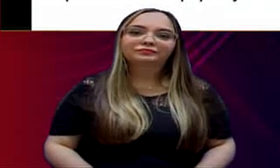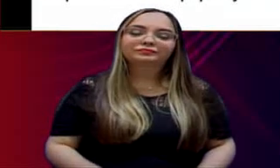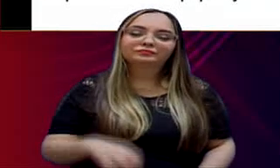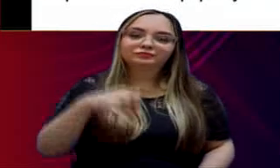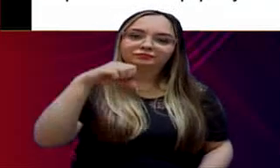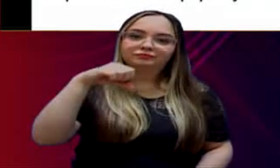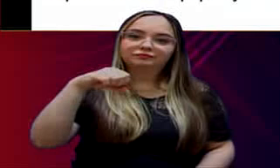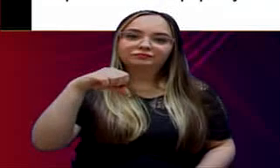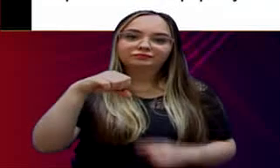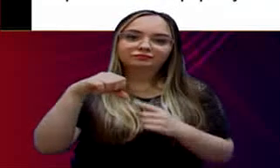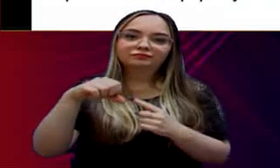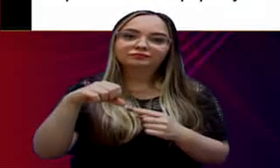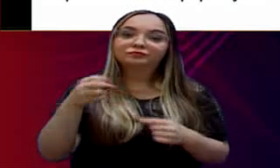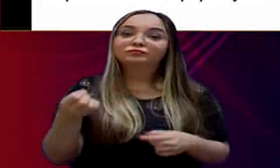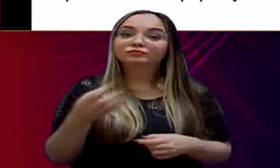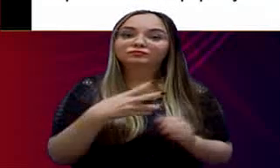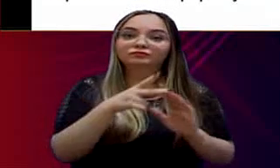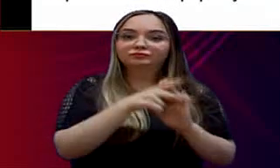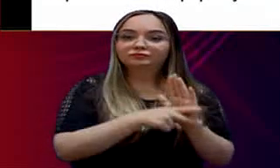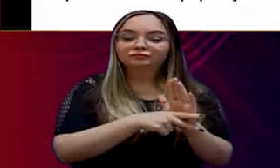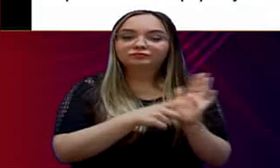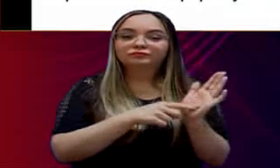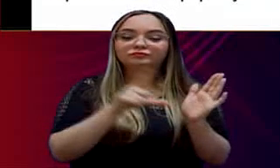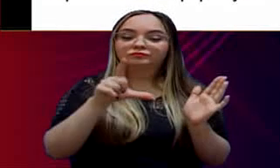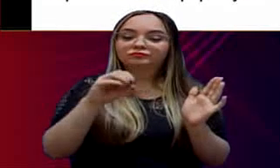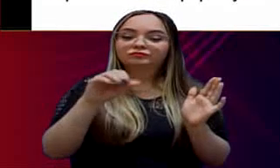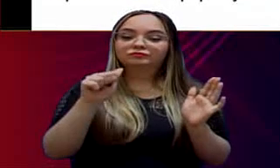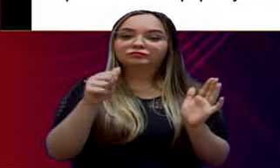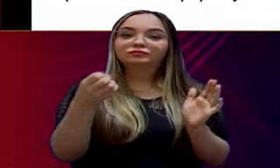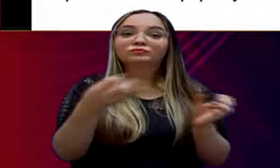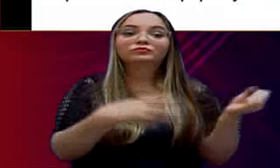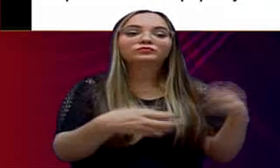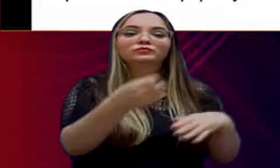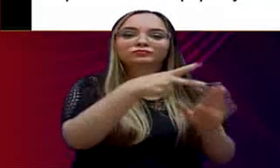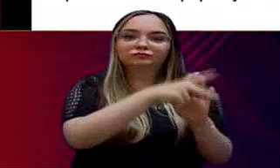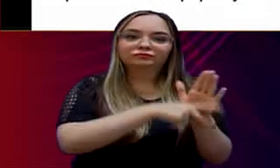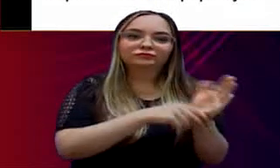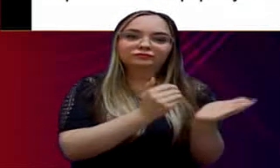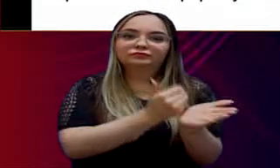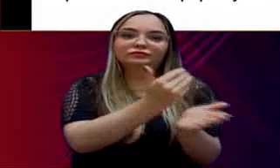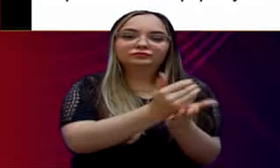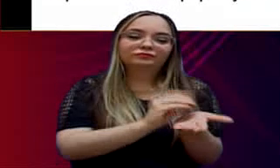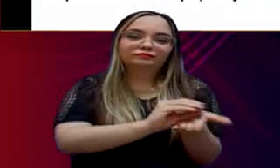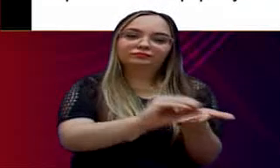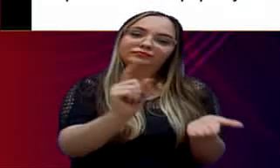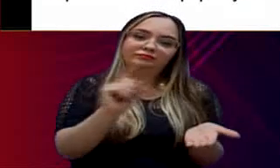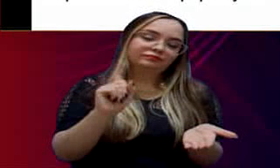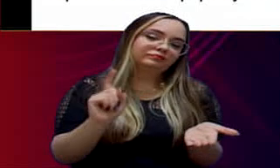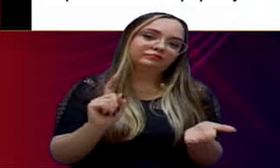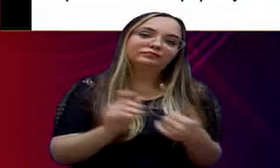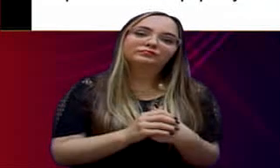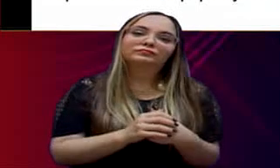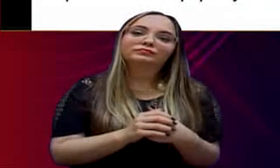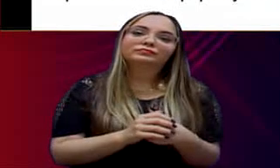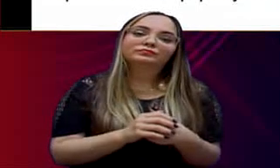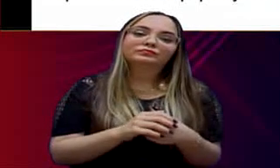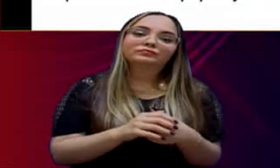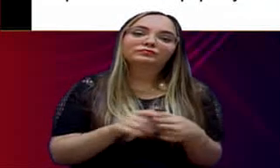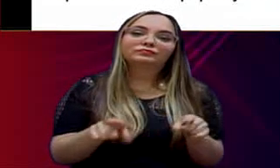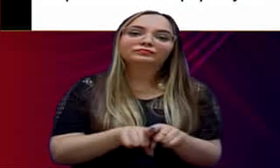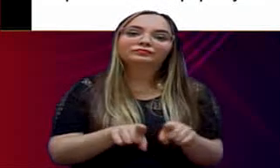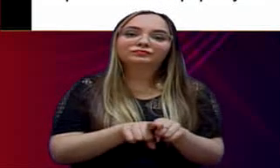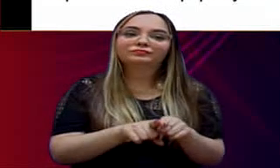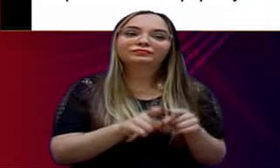dos novos projetos a lua não conseguirá recurso para novos projetos se a despesa com a conservação do patrimônio público